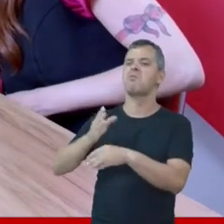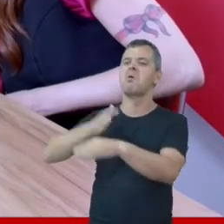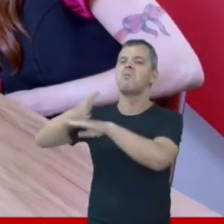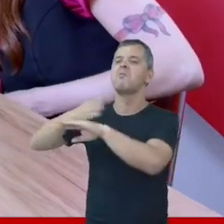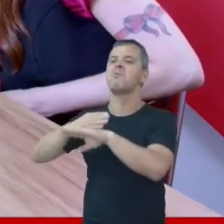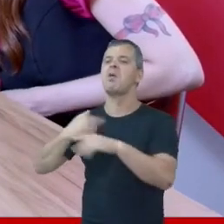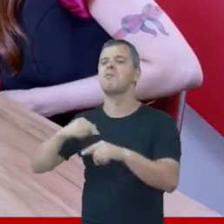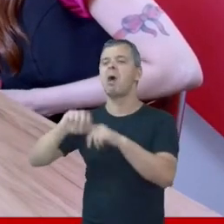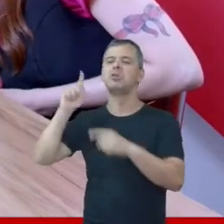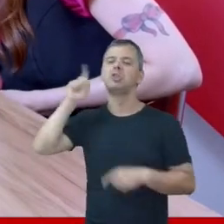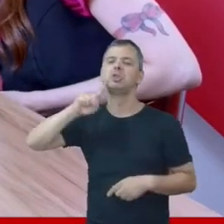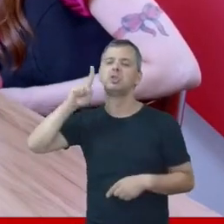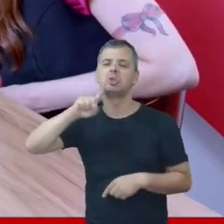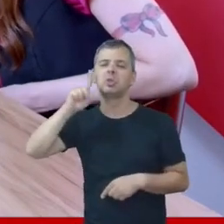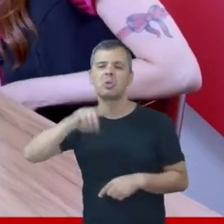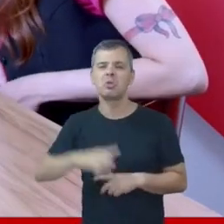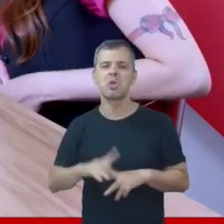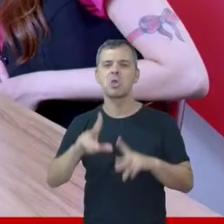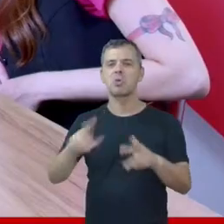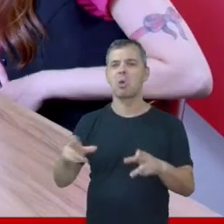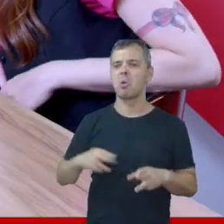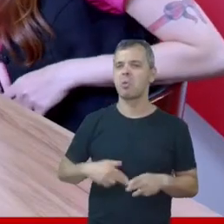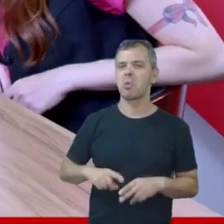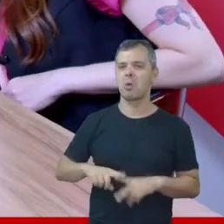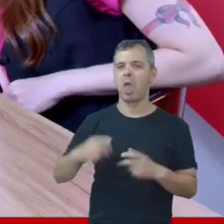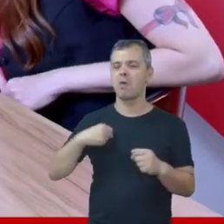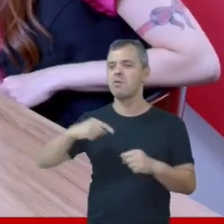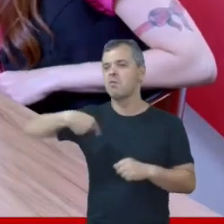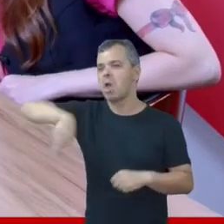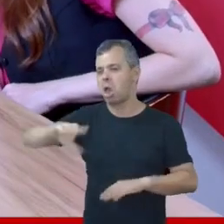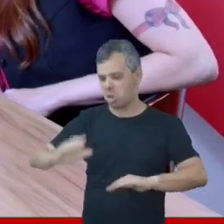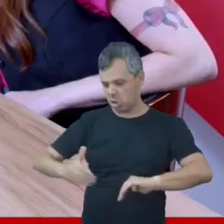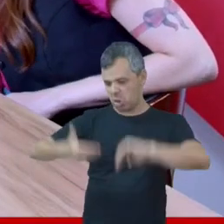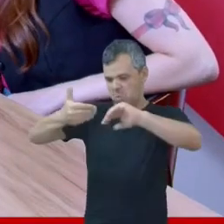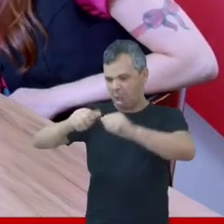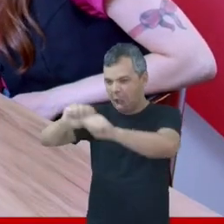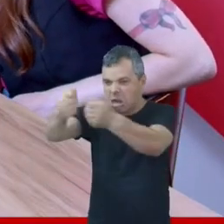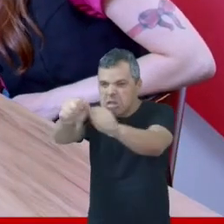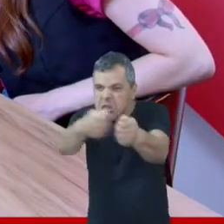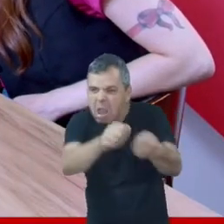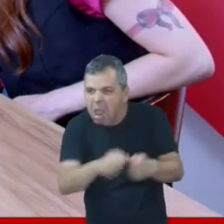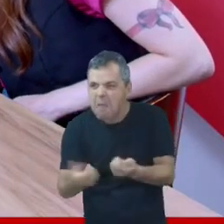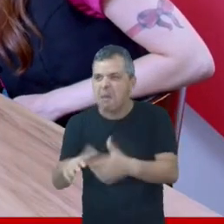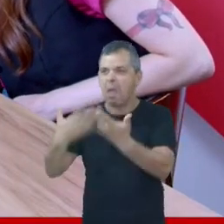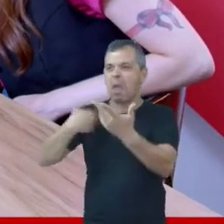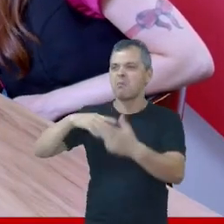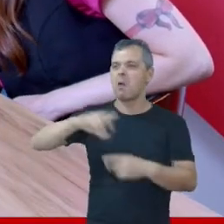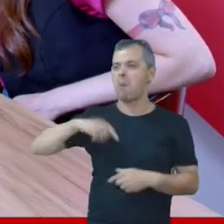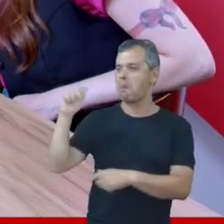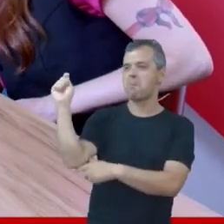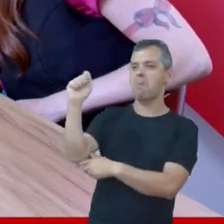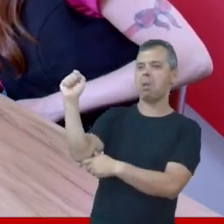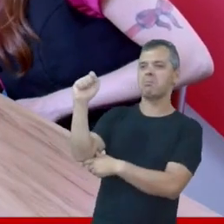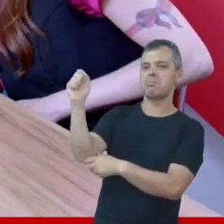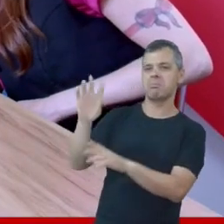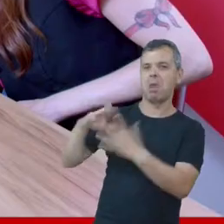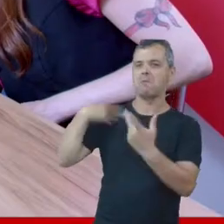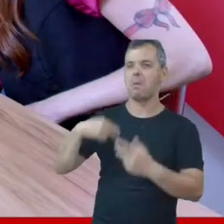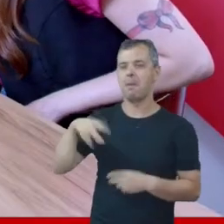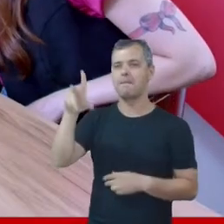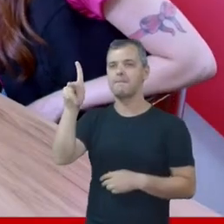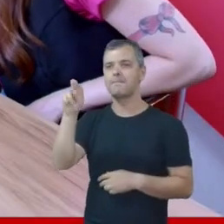lá em Miami e volto. Não, fazer que nem os terroristas, né? Ah, vou lá no Congresso, pá, vou quebrar tudo, vou pra Argentina, vou pro